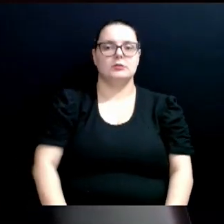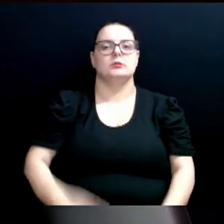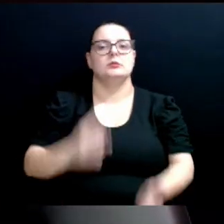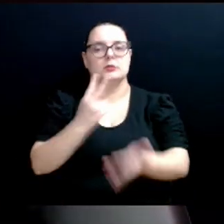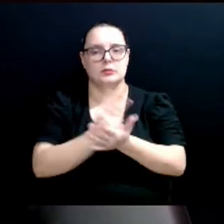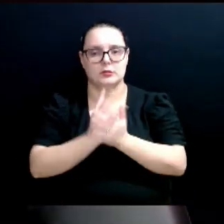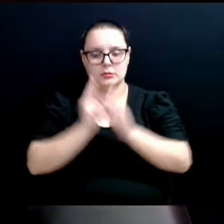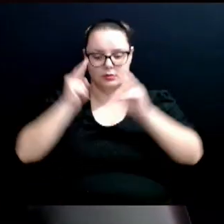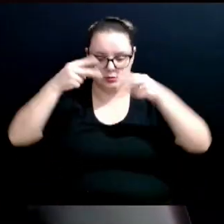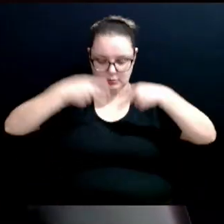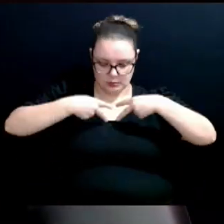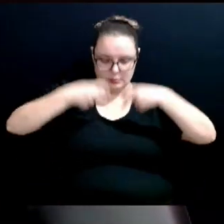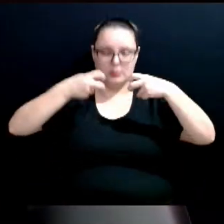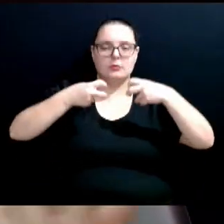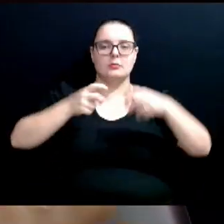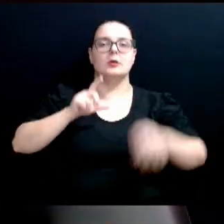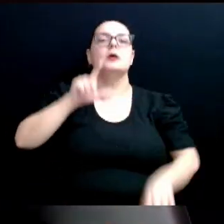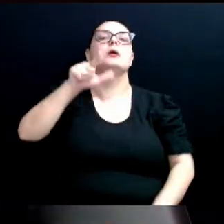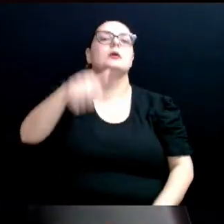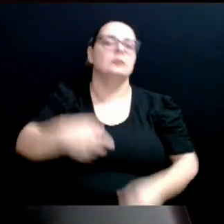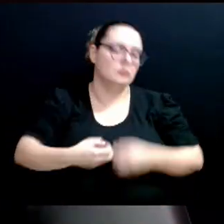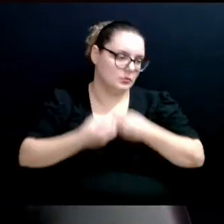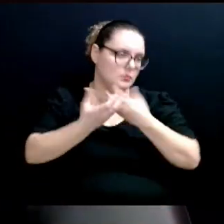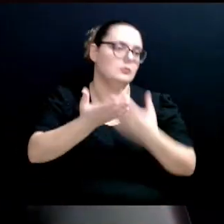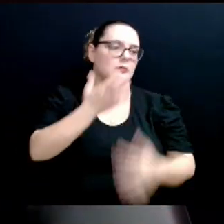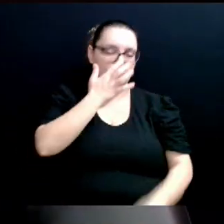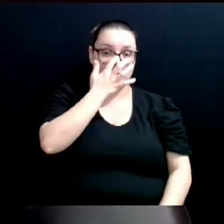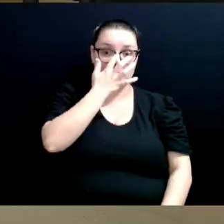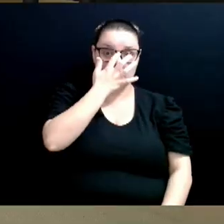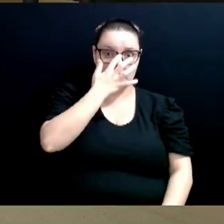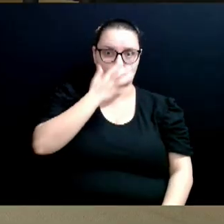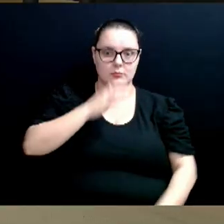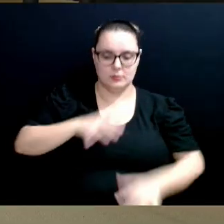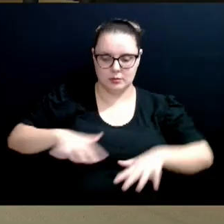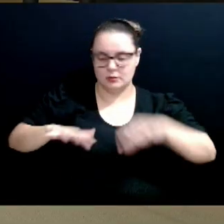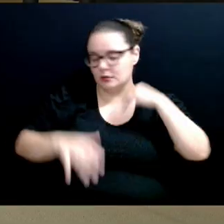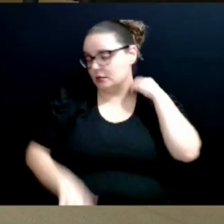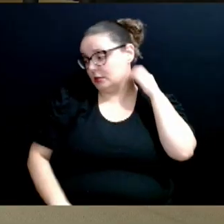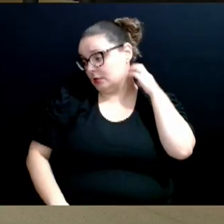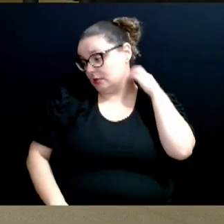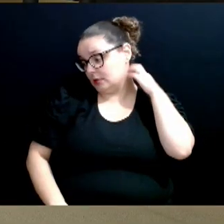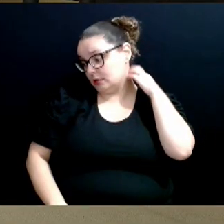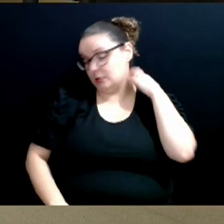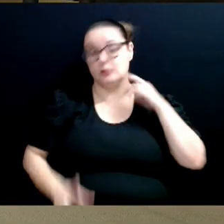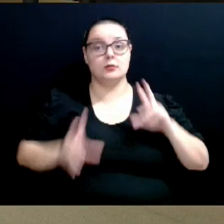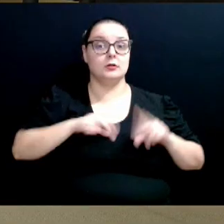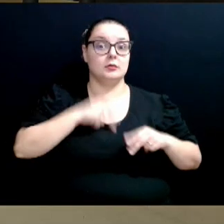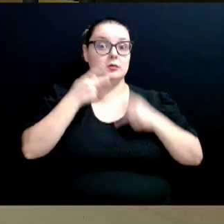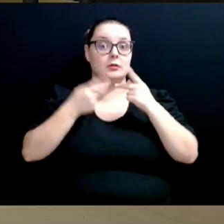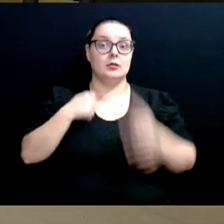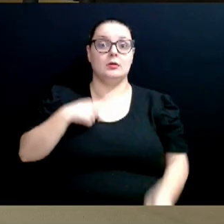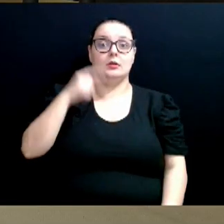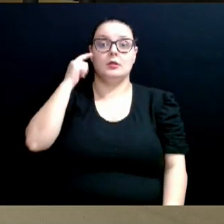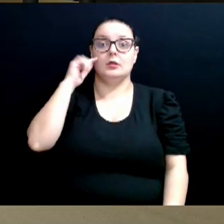para a gente depois externalizar para o meio. Gente, elas falando aqui, eu assim,